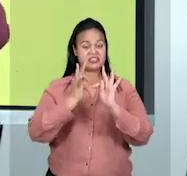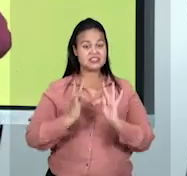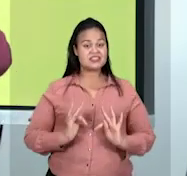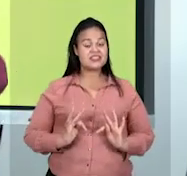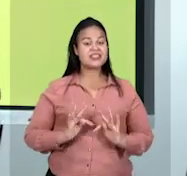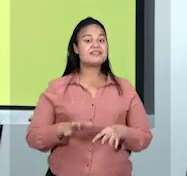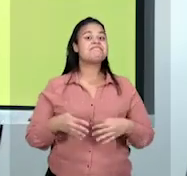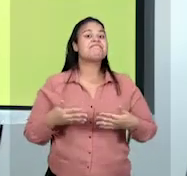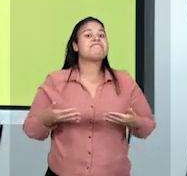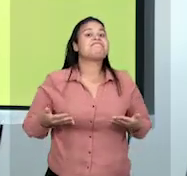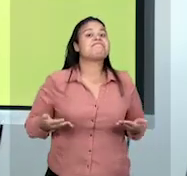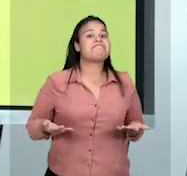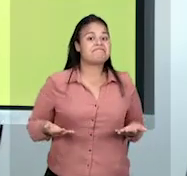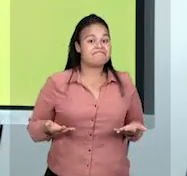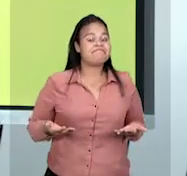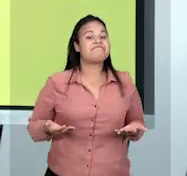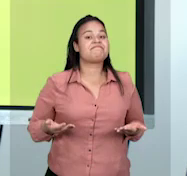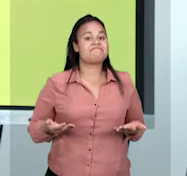nós acabamos